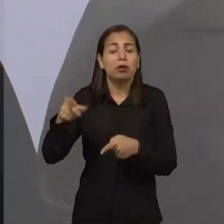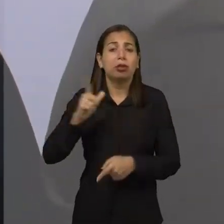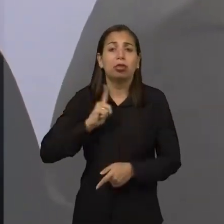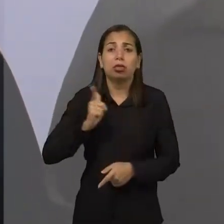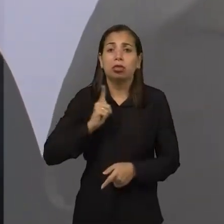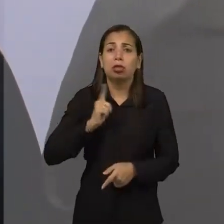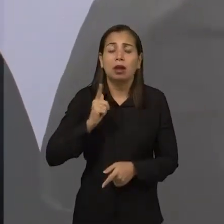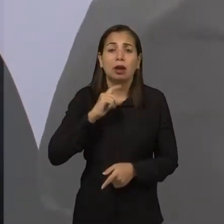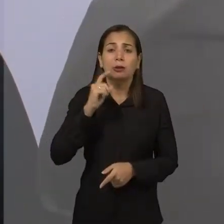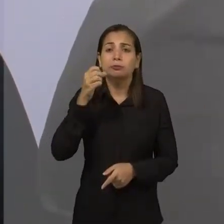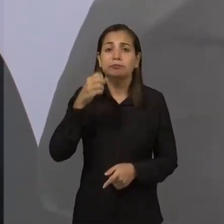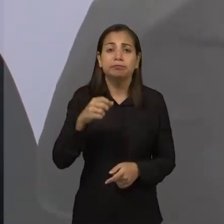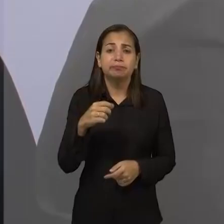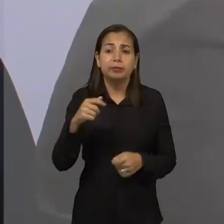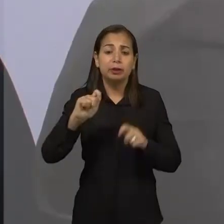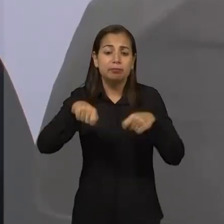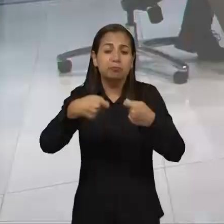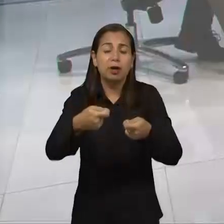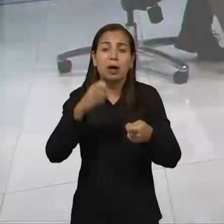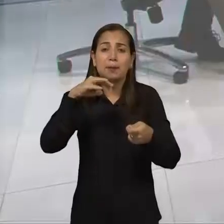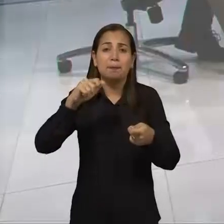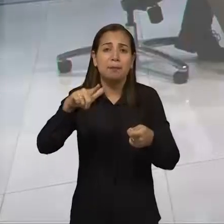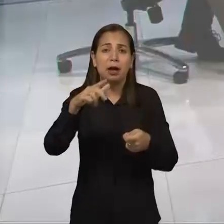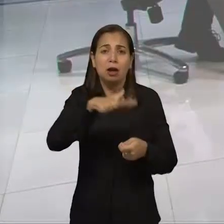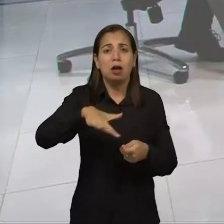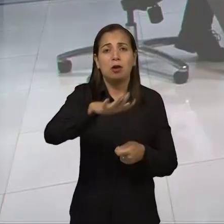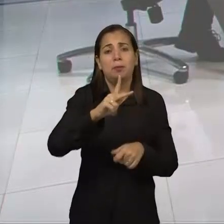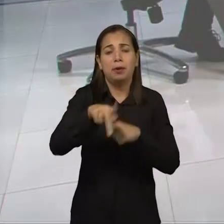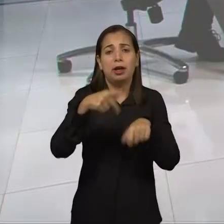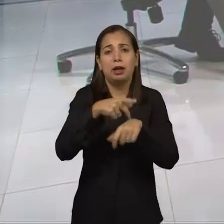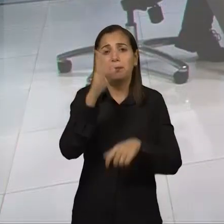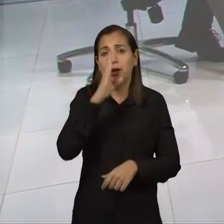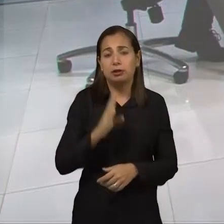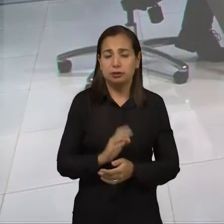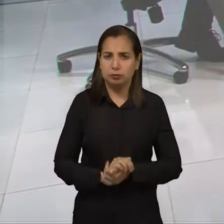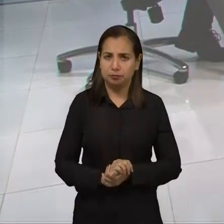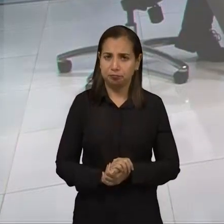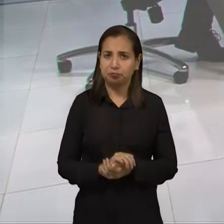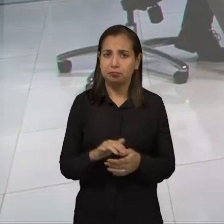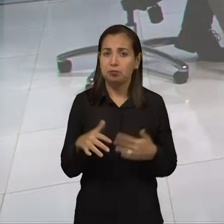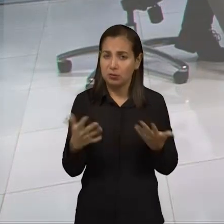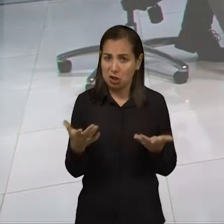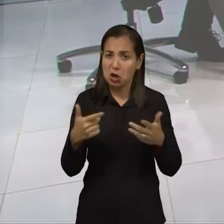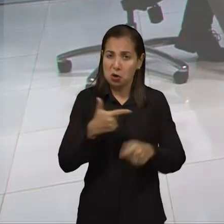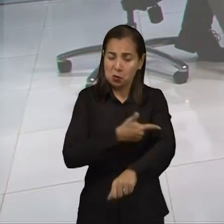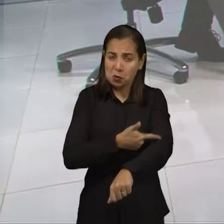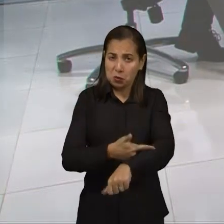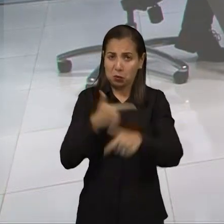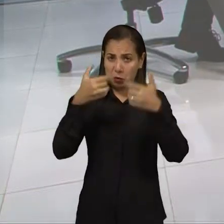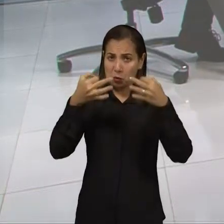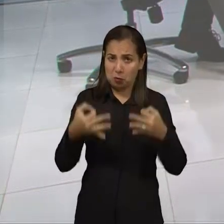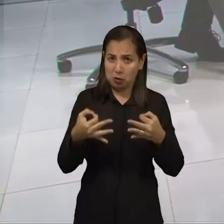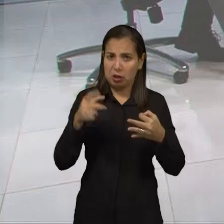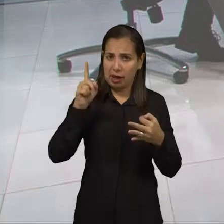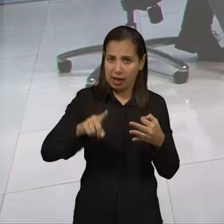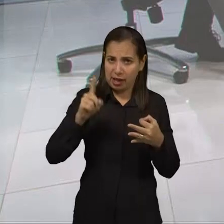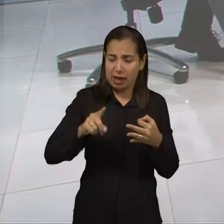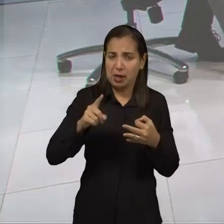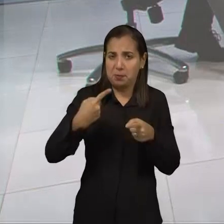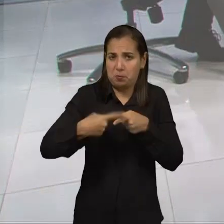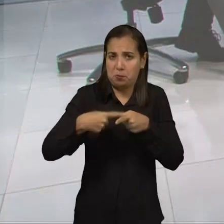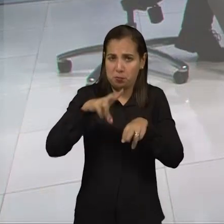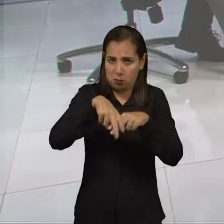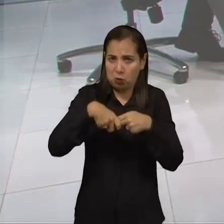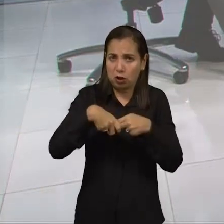Isso está fazendo um mal ao judiciário brasileiro. Para você, então, esse comportamento é decorrente da mídia, da televisão, da exposição da mediatização?